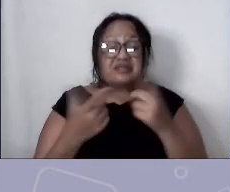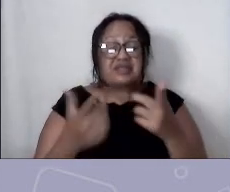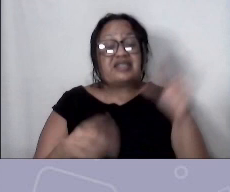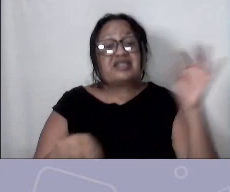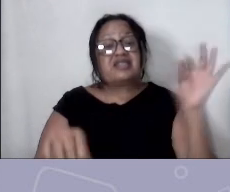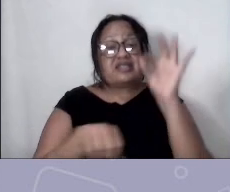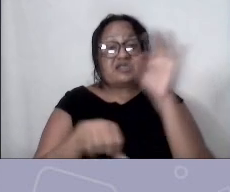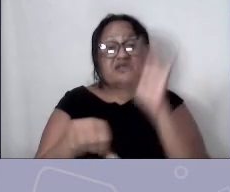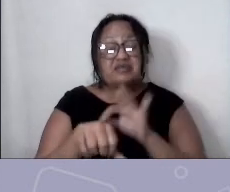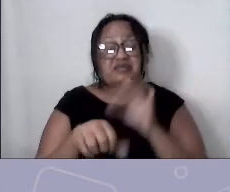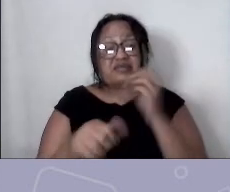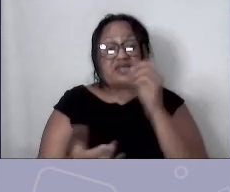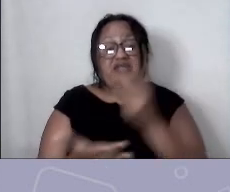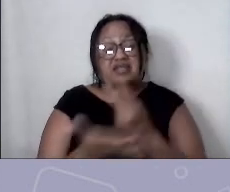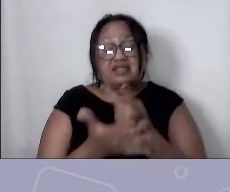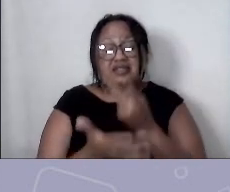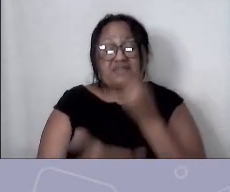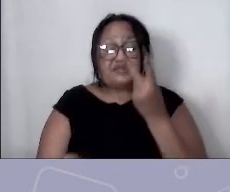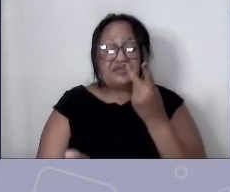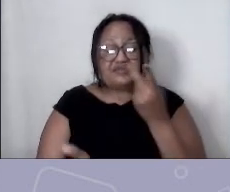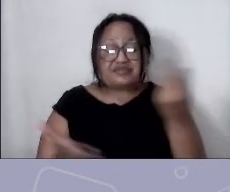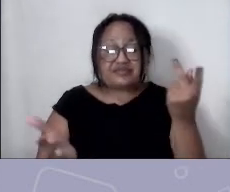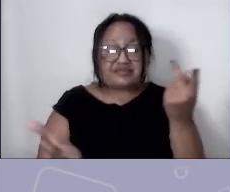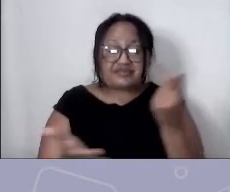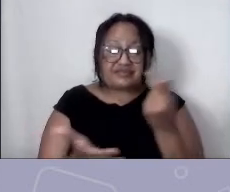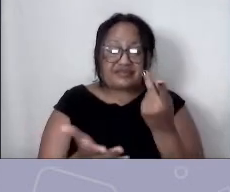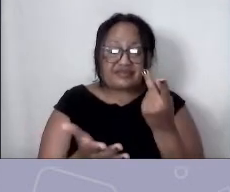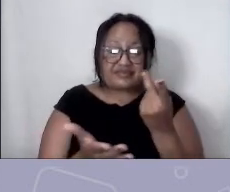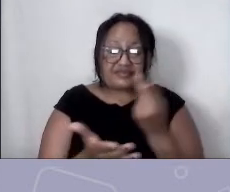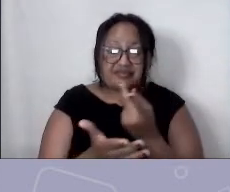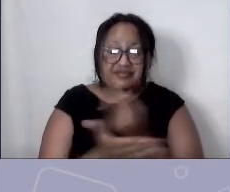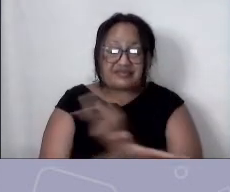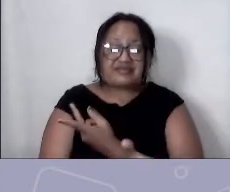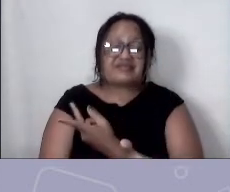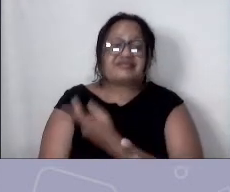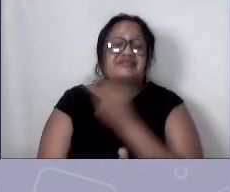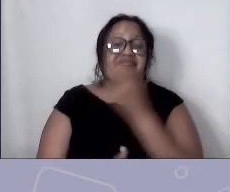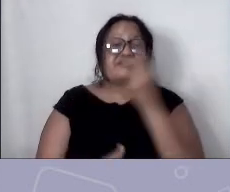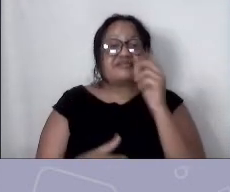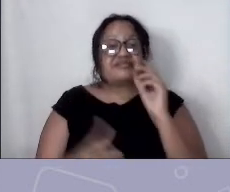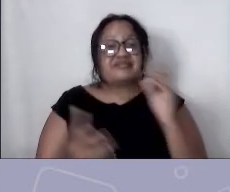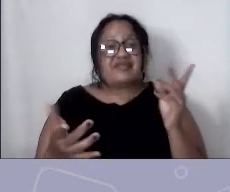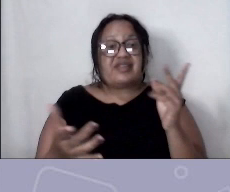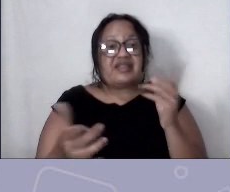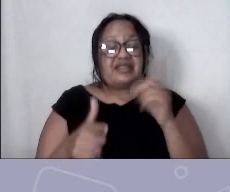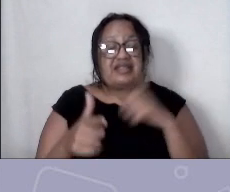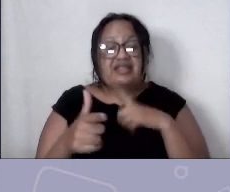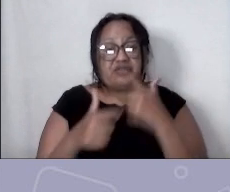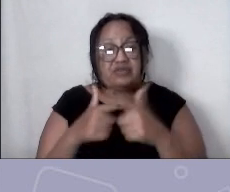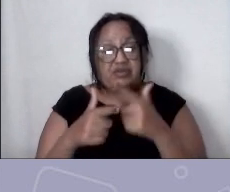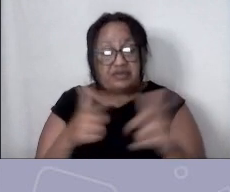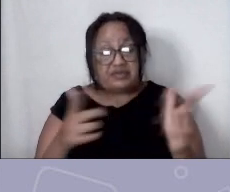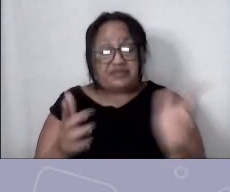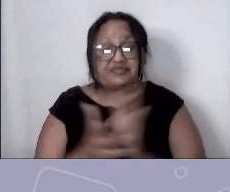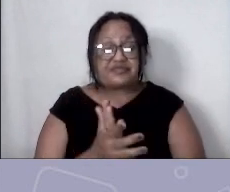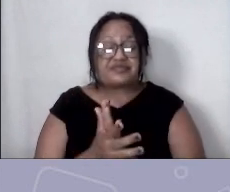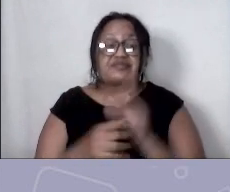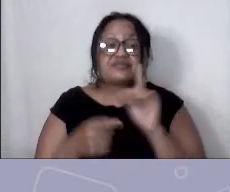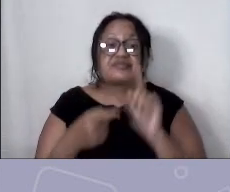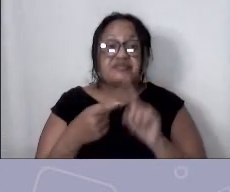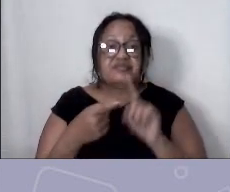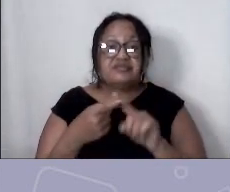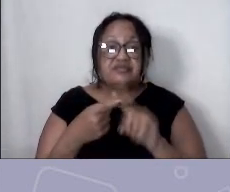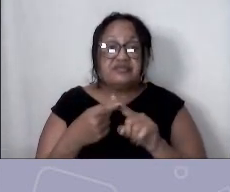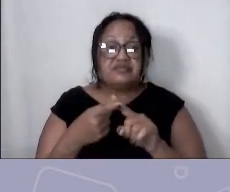então eles acabam prejudicando também outros insetos que seriam benéficos né pra enfim pro meio ambiente e além também além